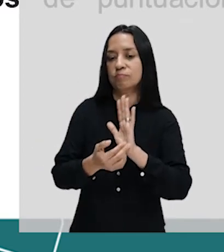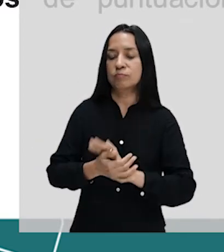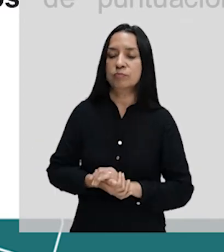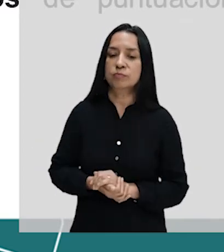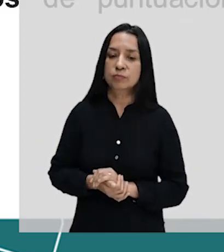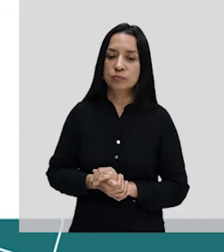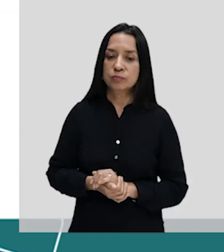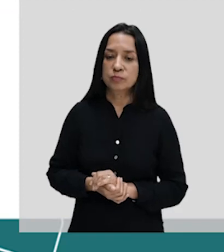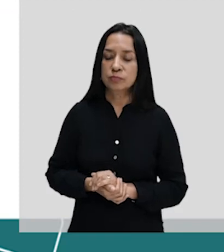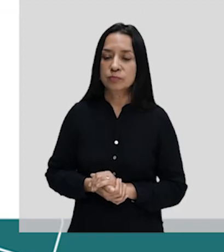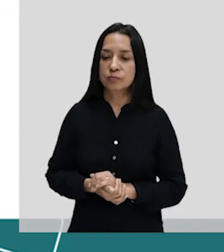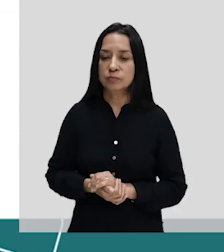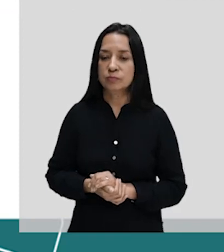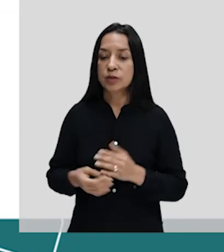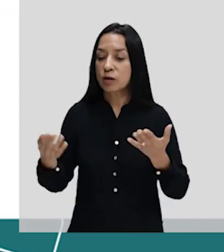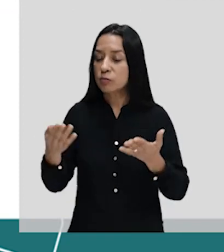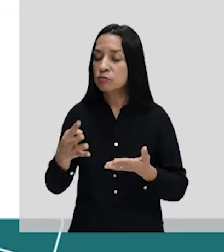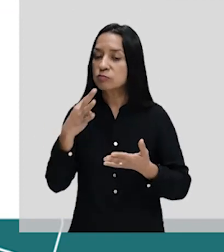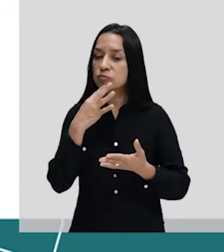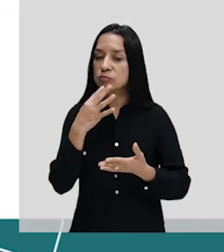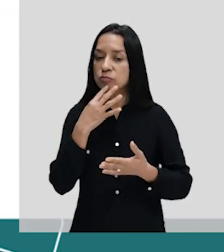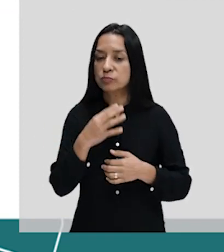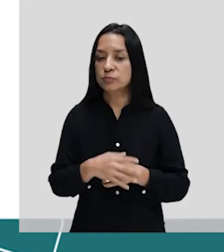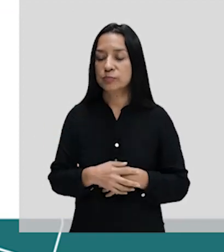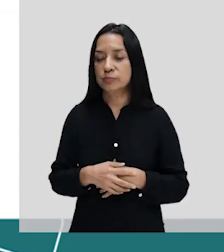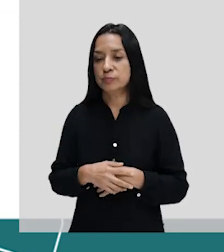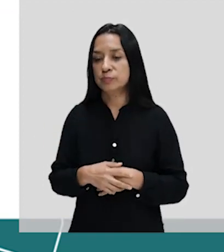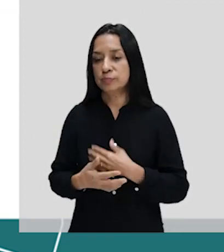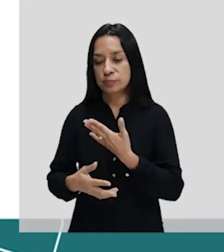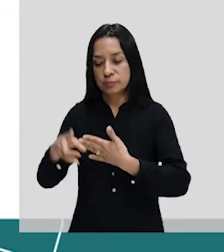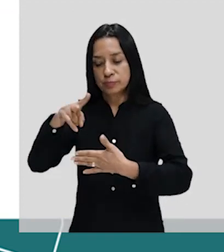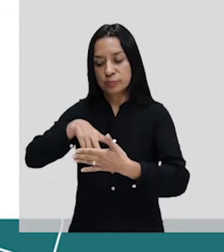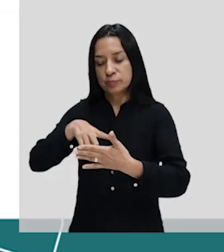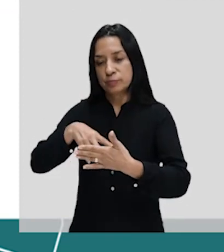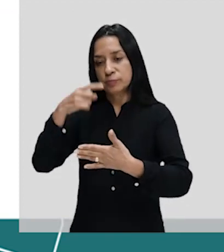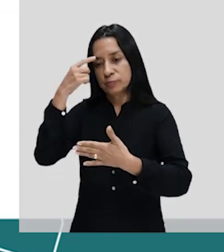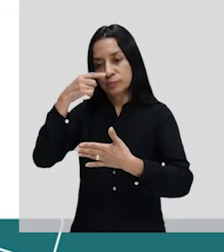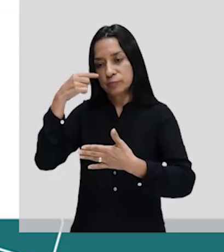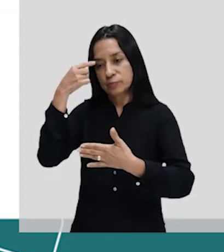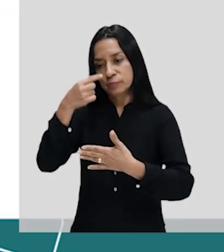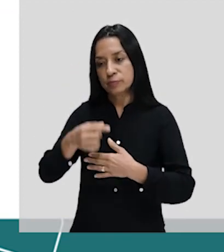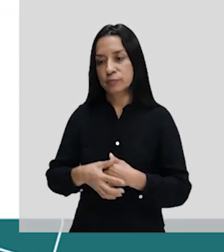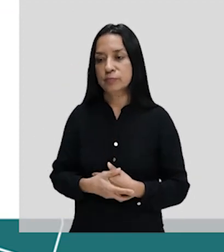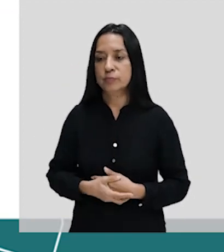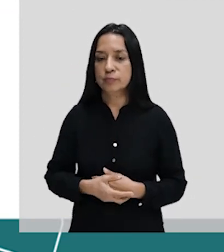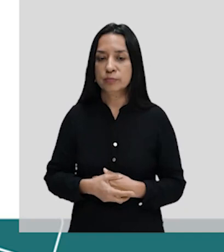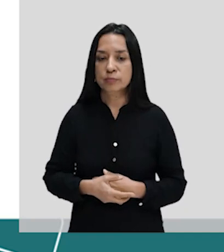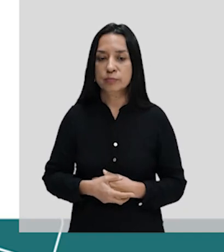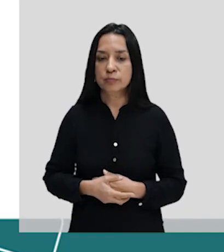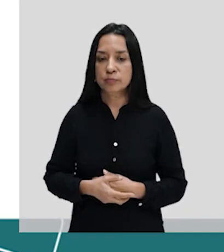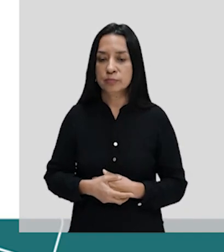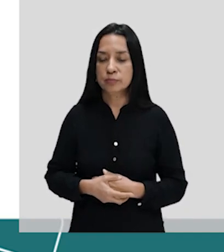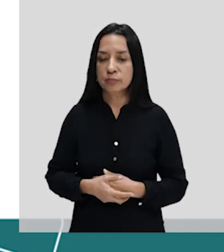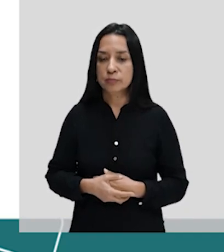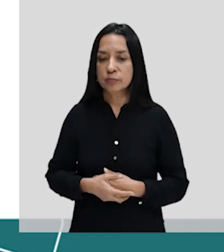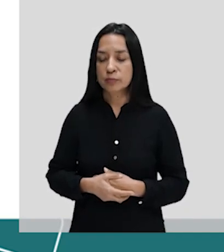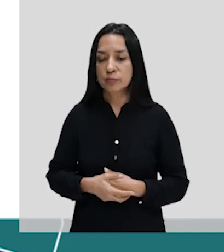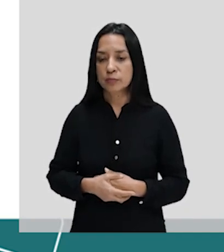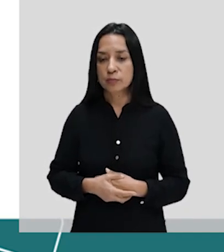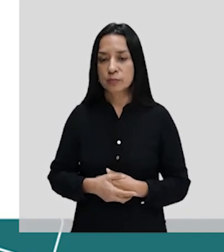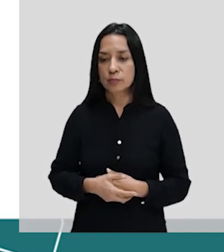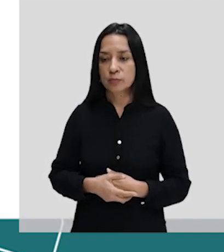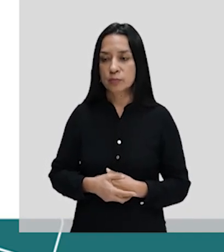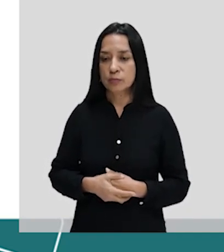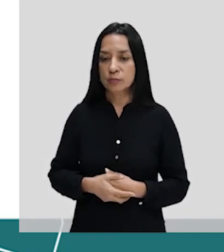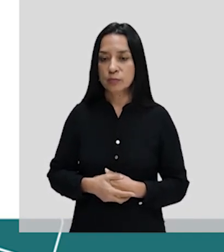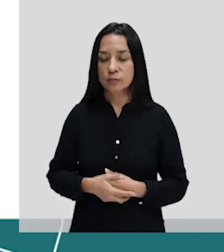vamos conhecê-los. Os signos de pontuação são señales ou marcas gráficas que